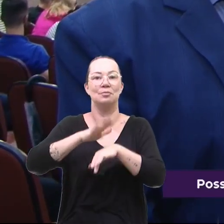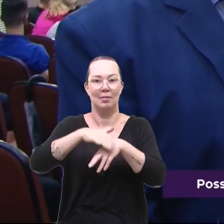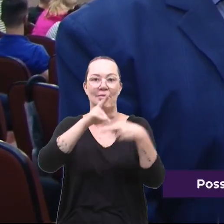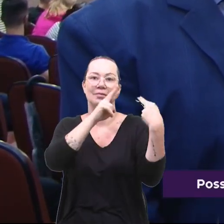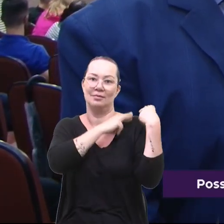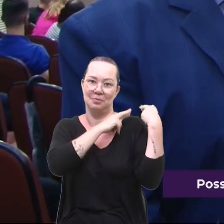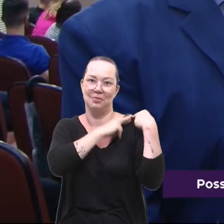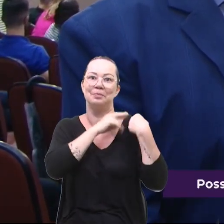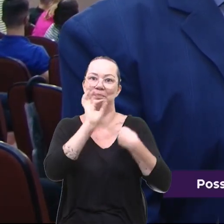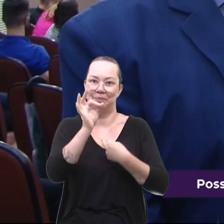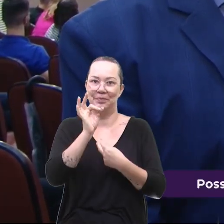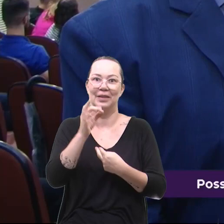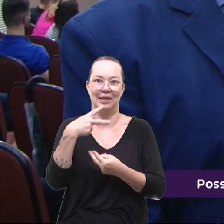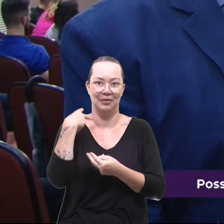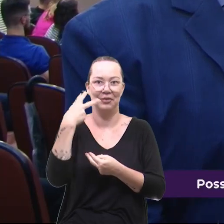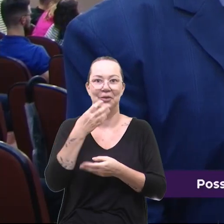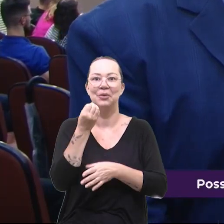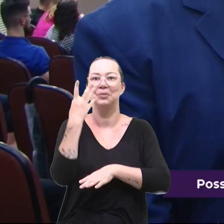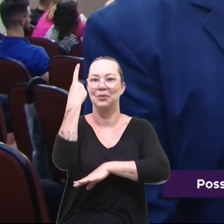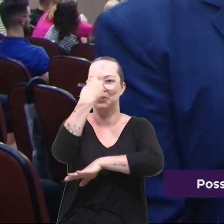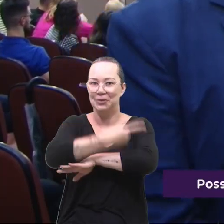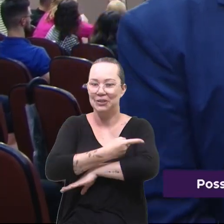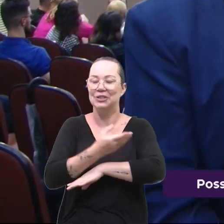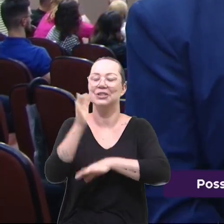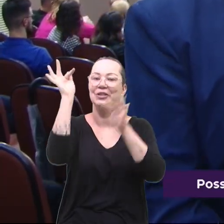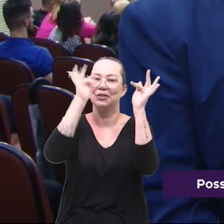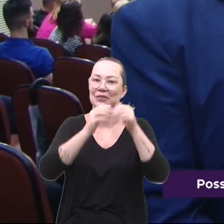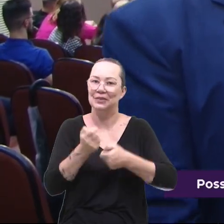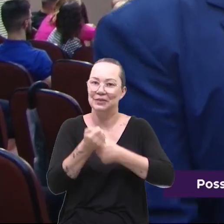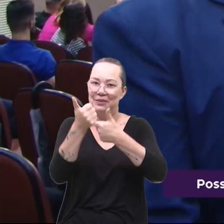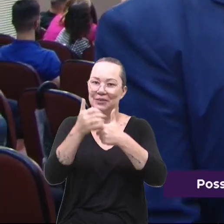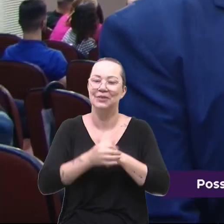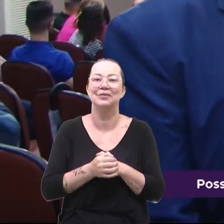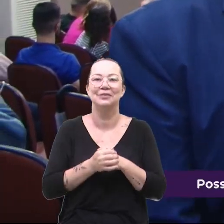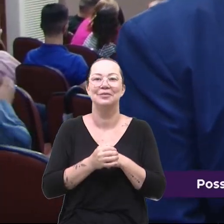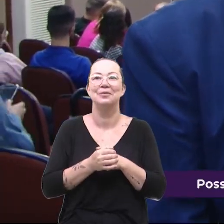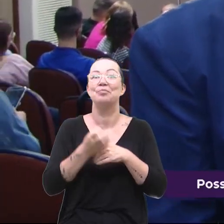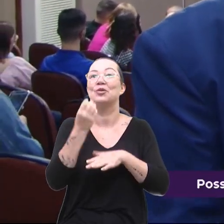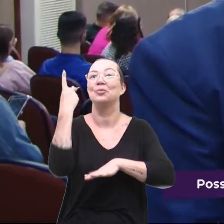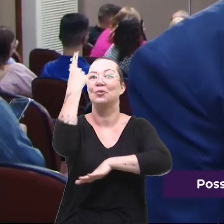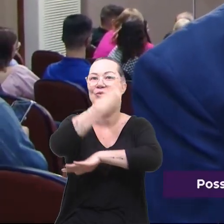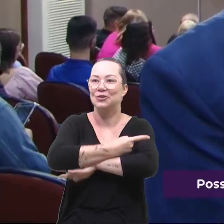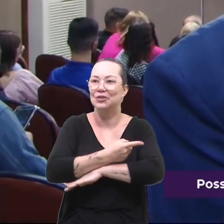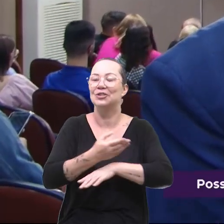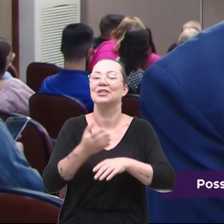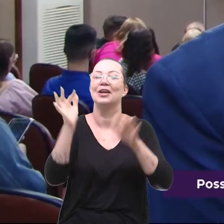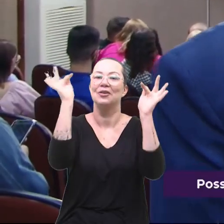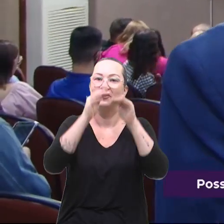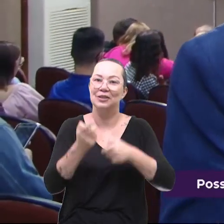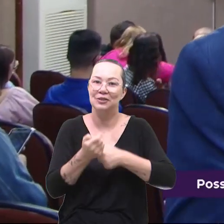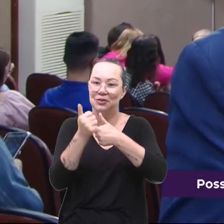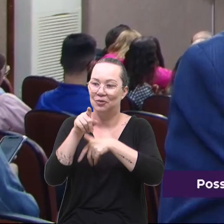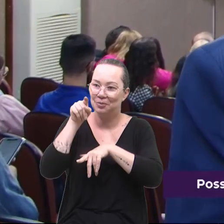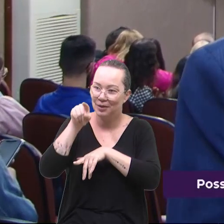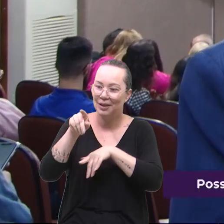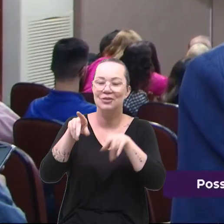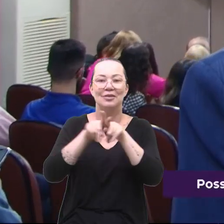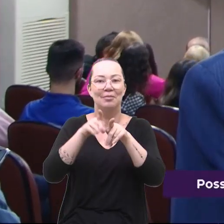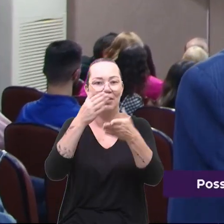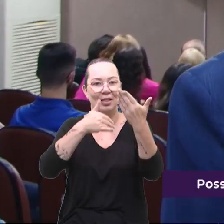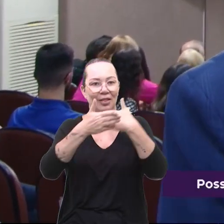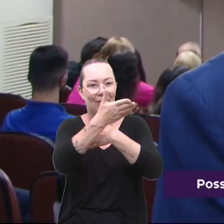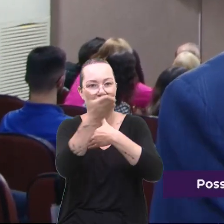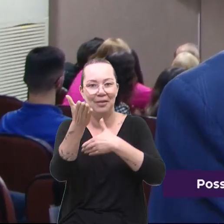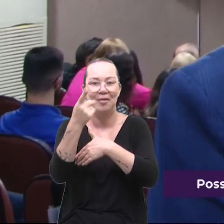aí, né, vereador? Bom dia e feliz ano novo para você. Bom dia, eu gostaria de dar um feliz ano novo para ti, Carol, e para todas as pessoas também que estão